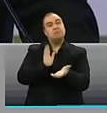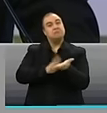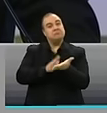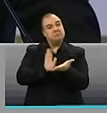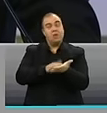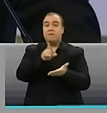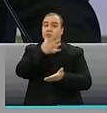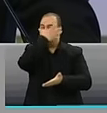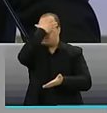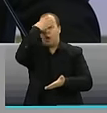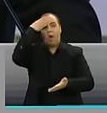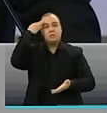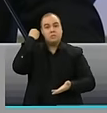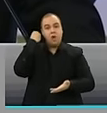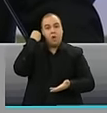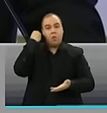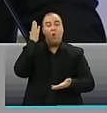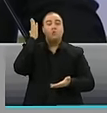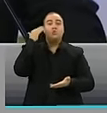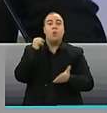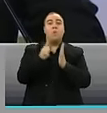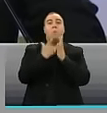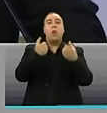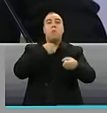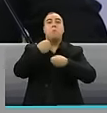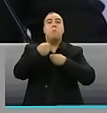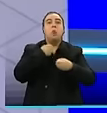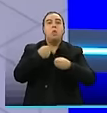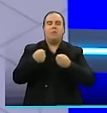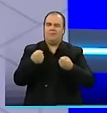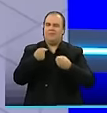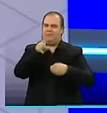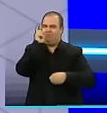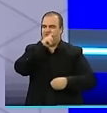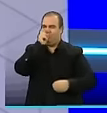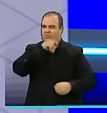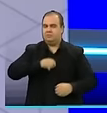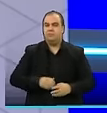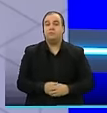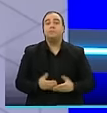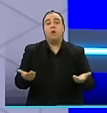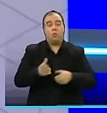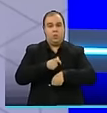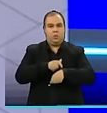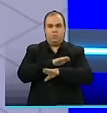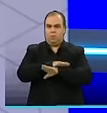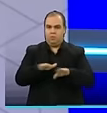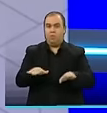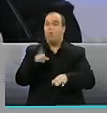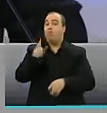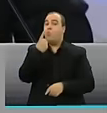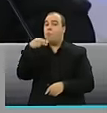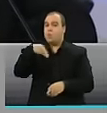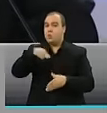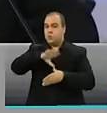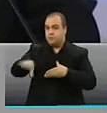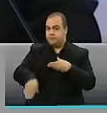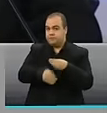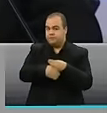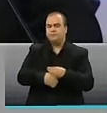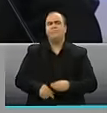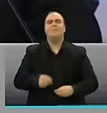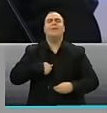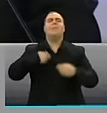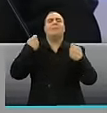O homem que botou sua bebida quando batizada. Você é um mentiroso de marca maior. Tempo encerrado. O homem que botou sua bebida como batizada. Eu